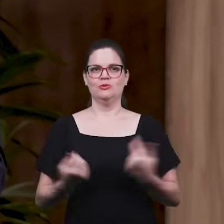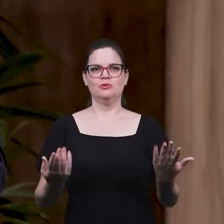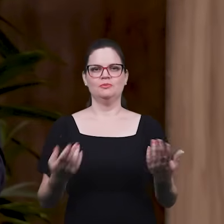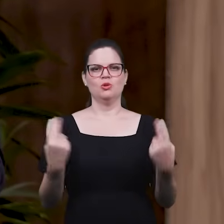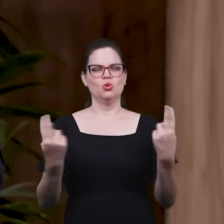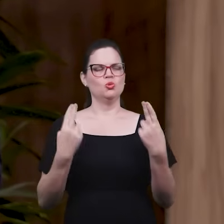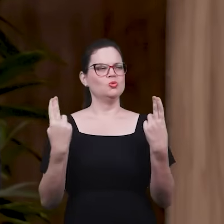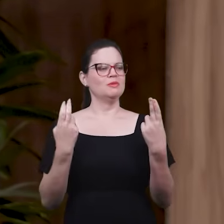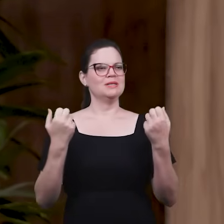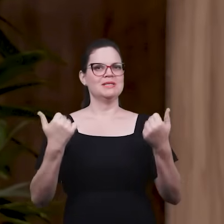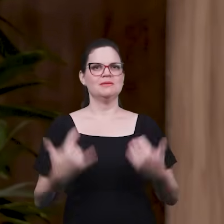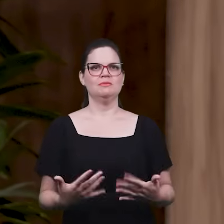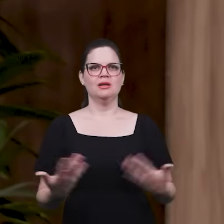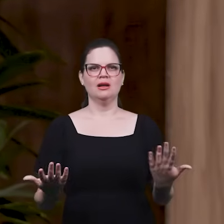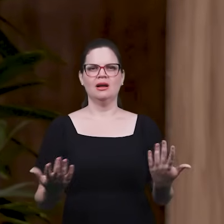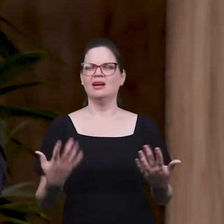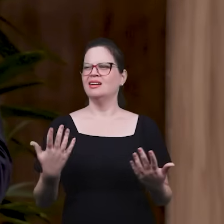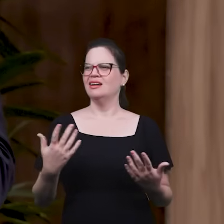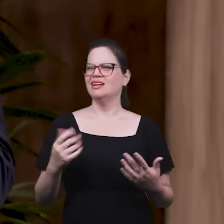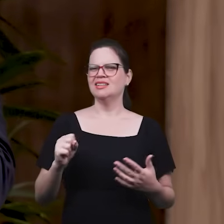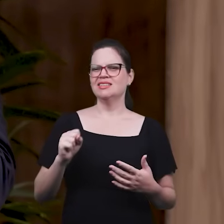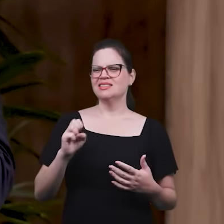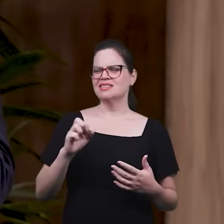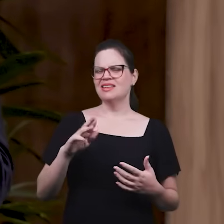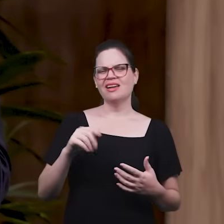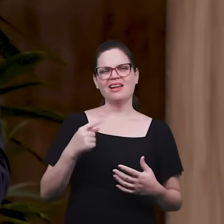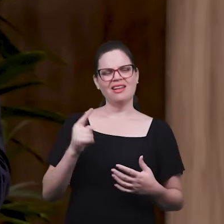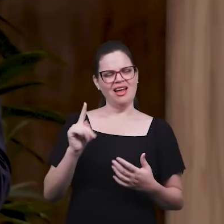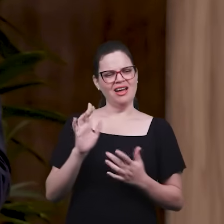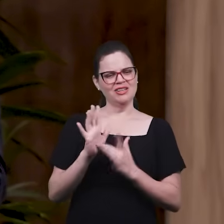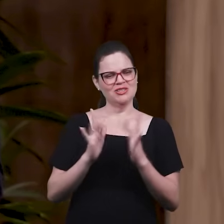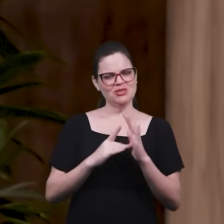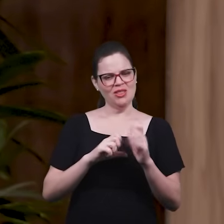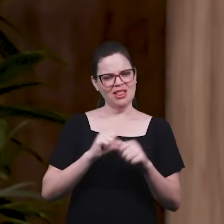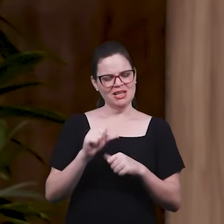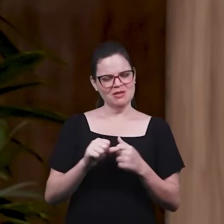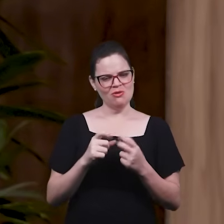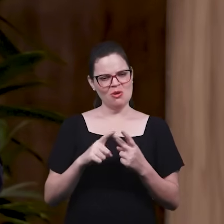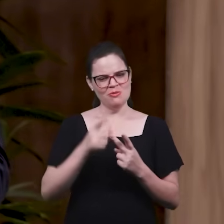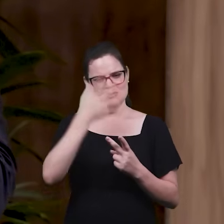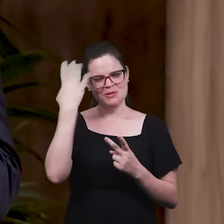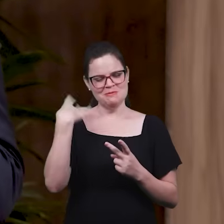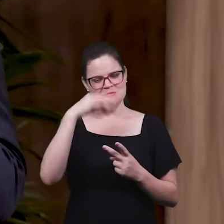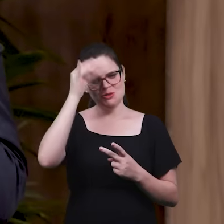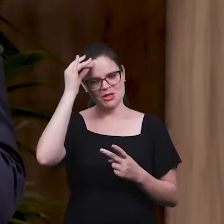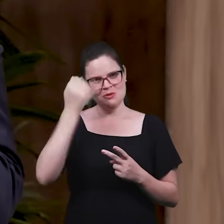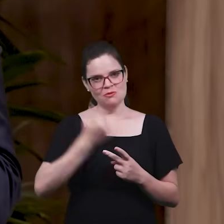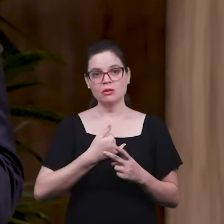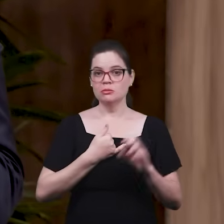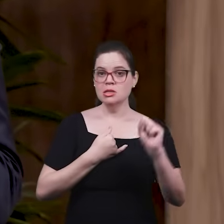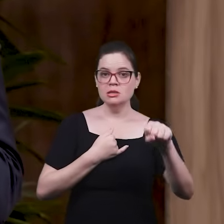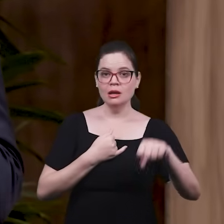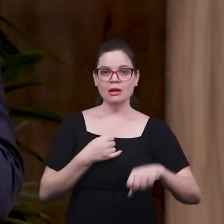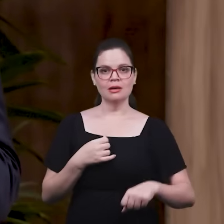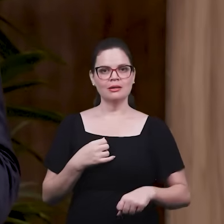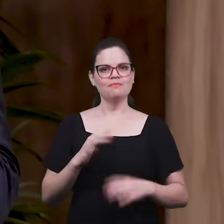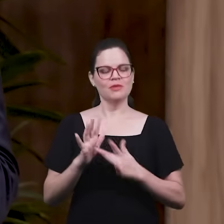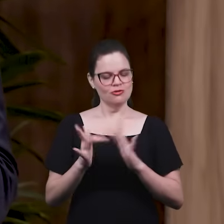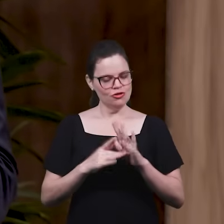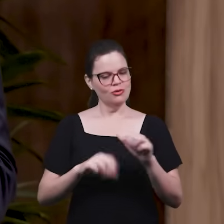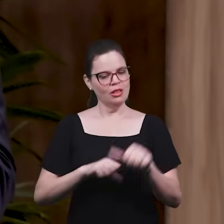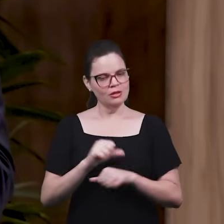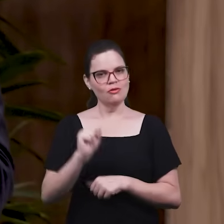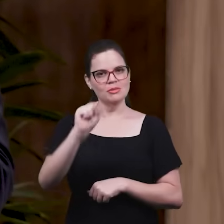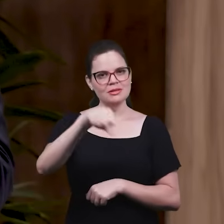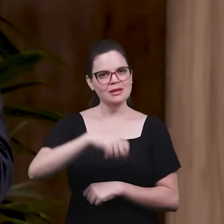que Deus transforma? Jesus restaura? O Espírito Santo fala? Sim, fala. O Espírito Santo fala, Jesus